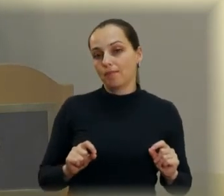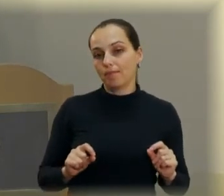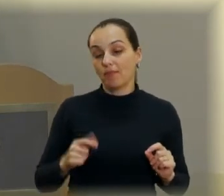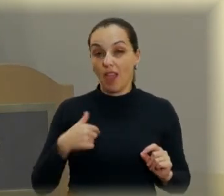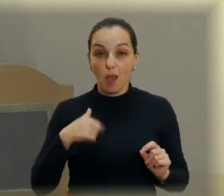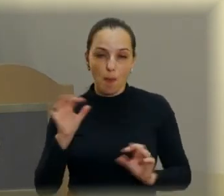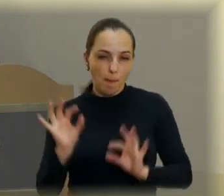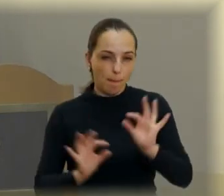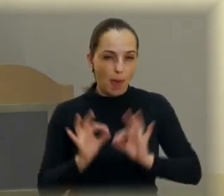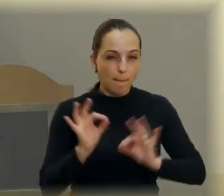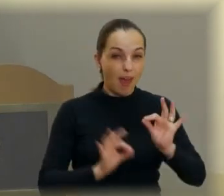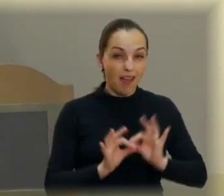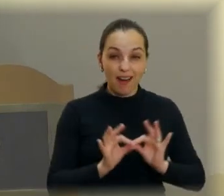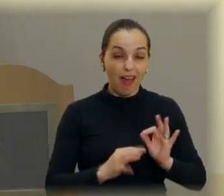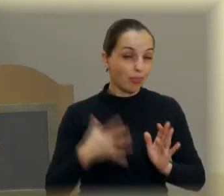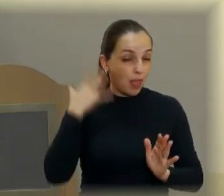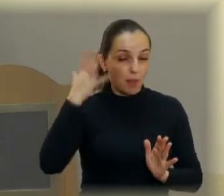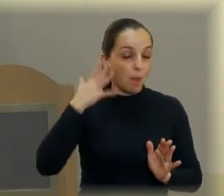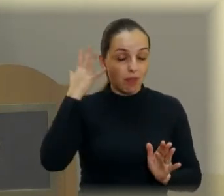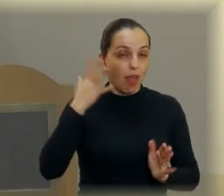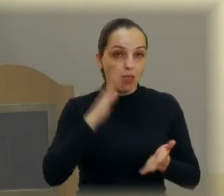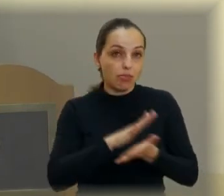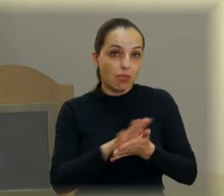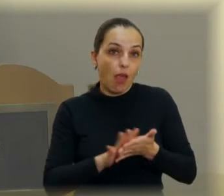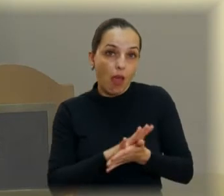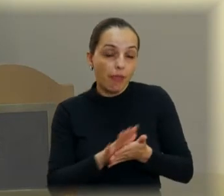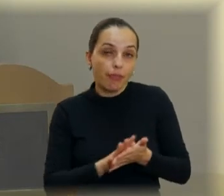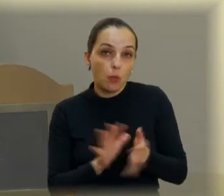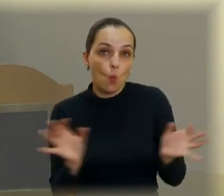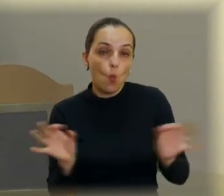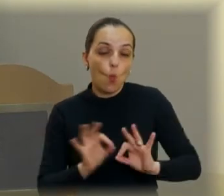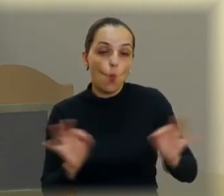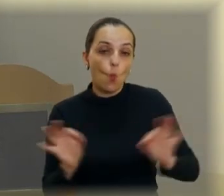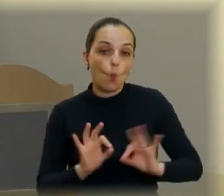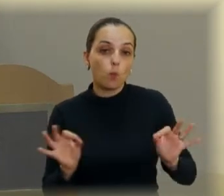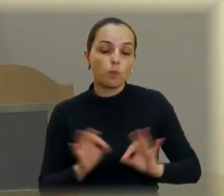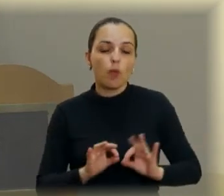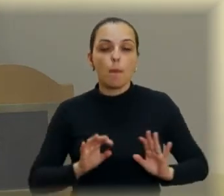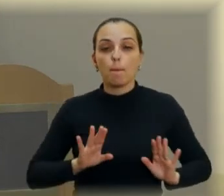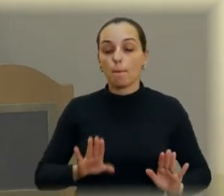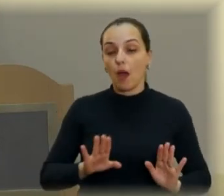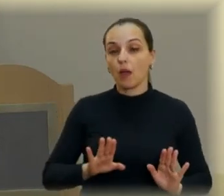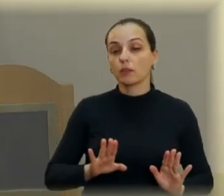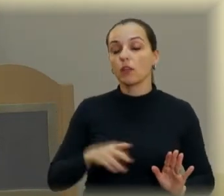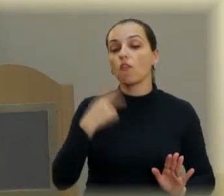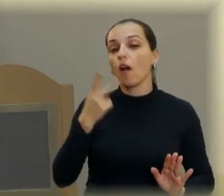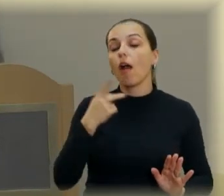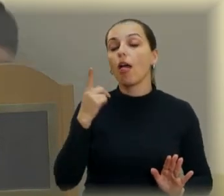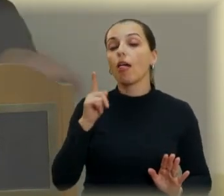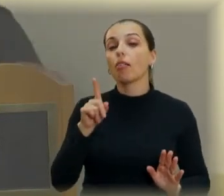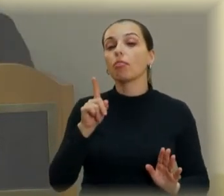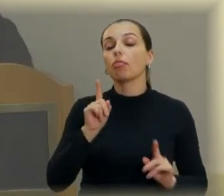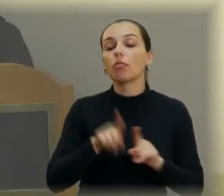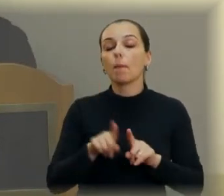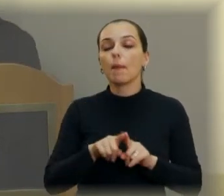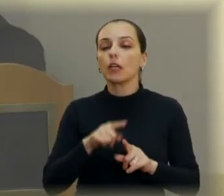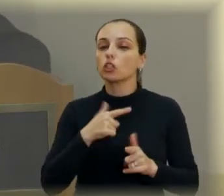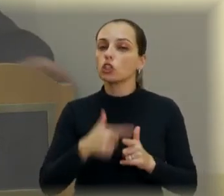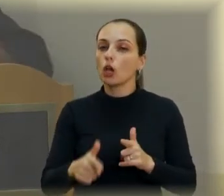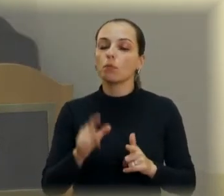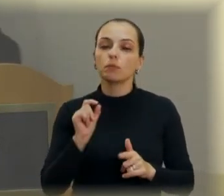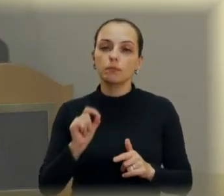preparado a minha fala do pequeno expediente de hoje mas eu gostaria de falar também é